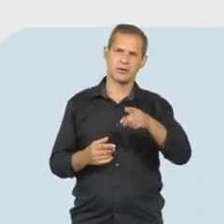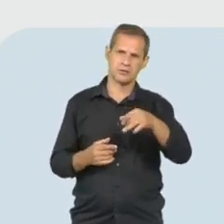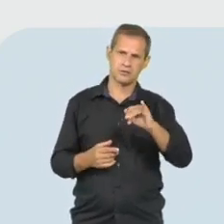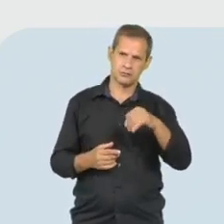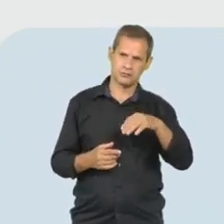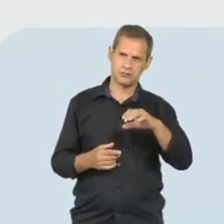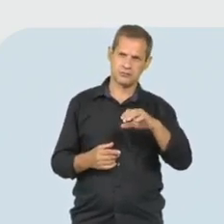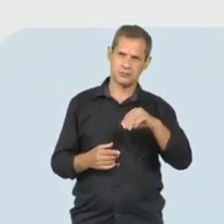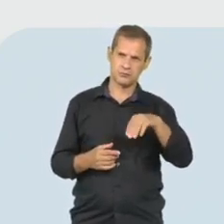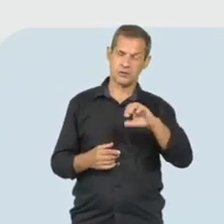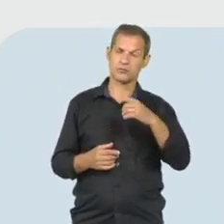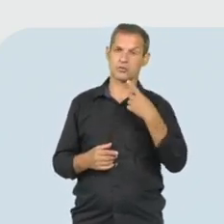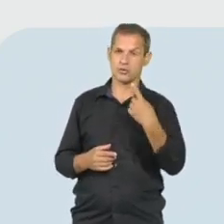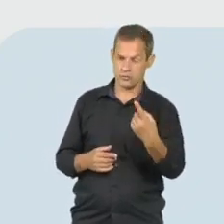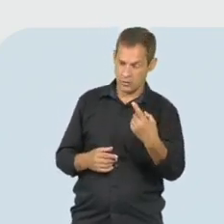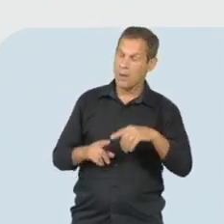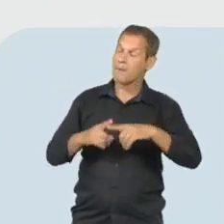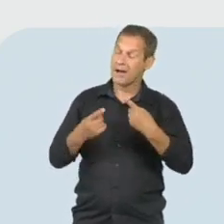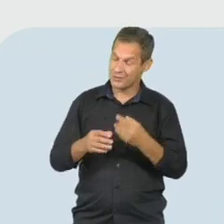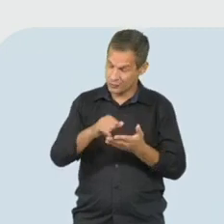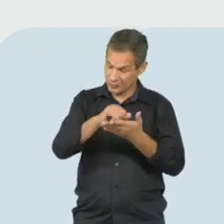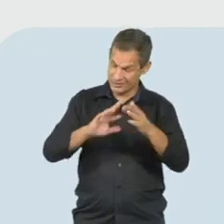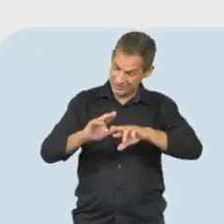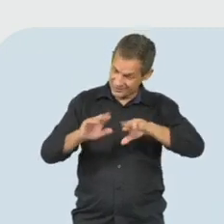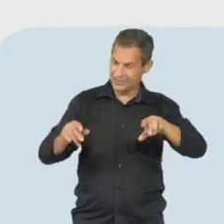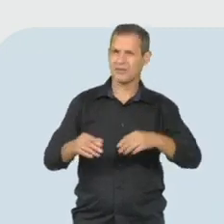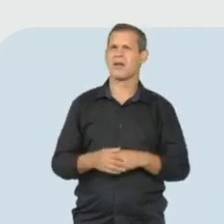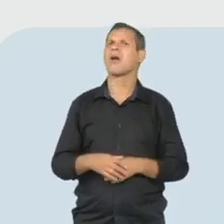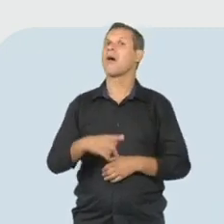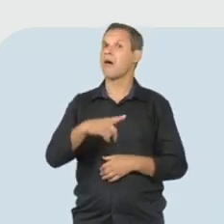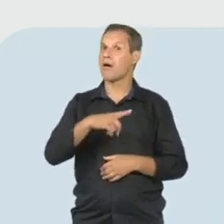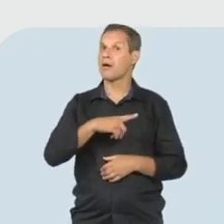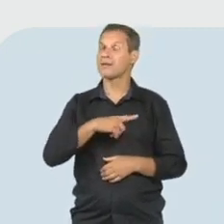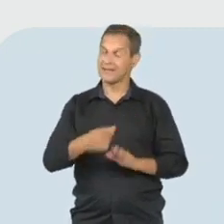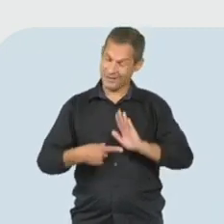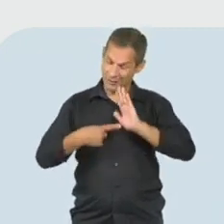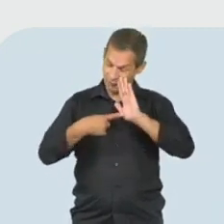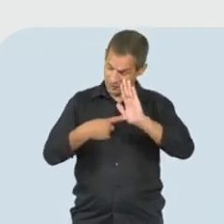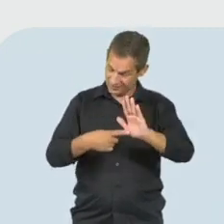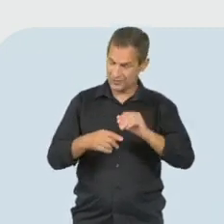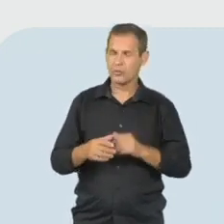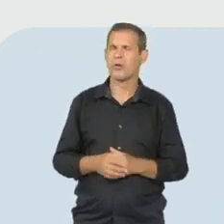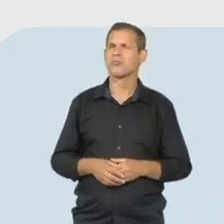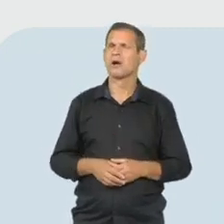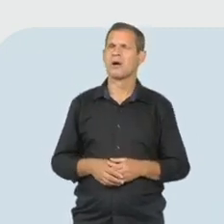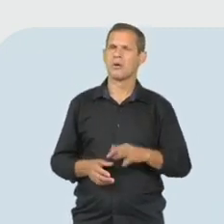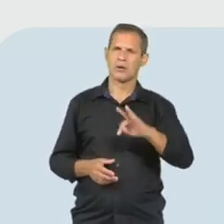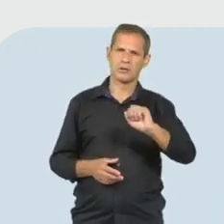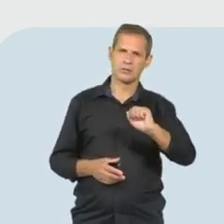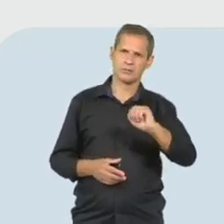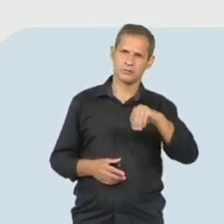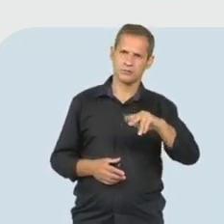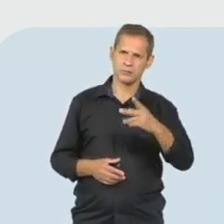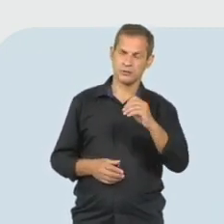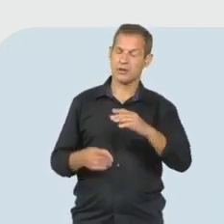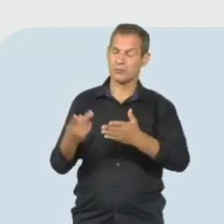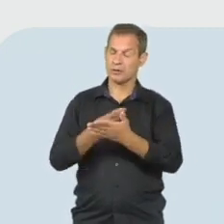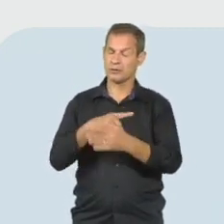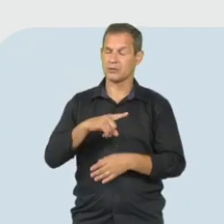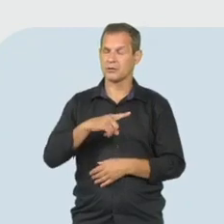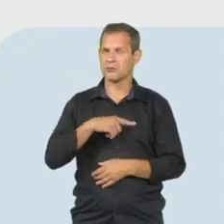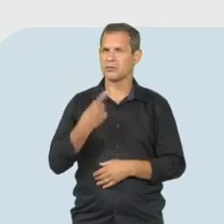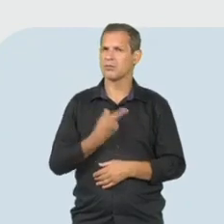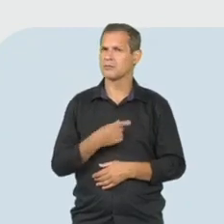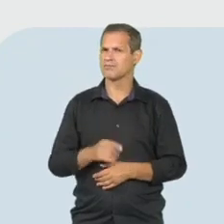tamanho 1? Então já é um exercício diferente, ele já está apresentando aqui o tamanho do erro que a gente vai ter que